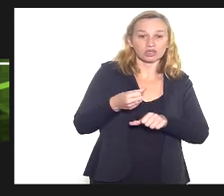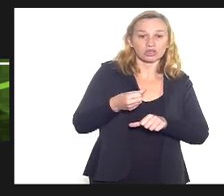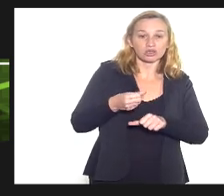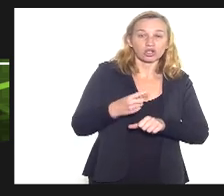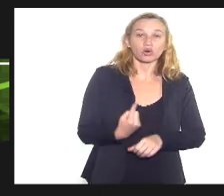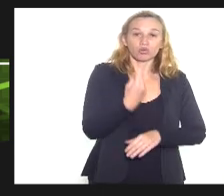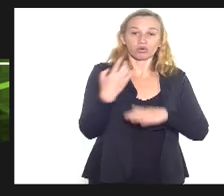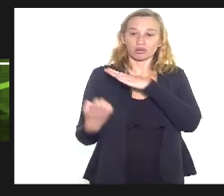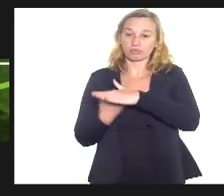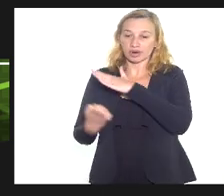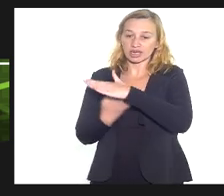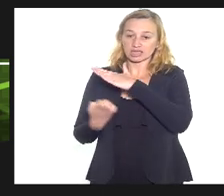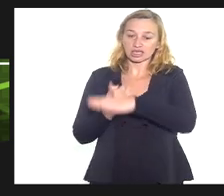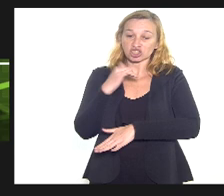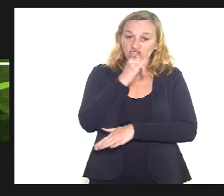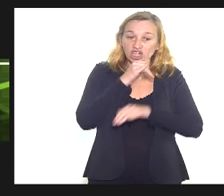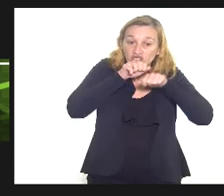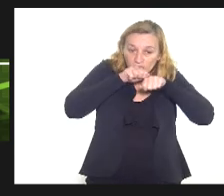energia ampla,